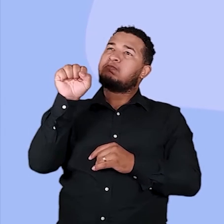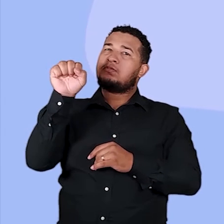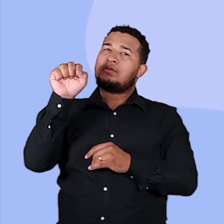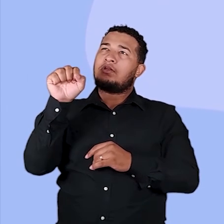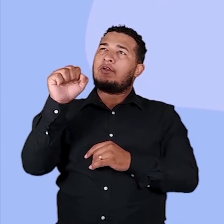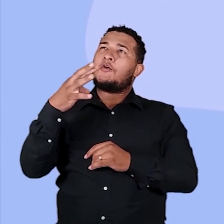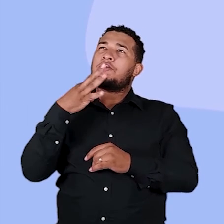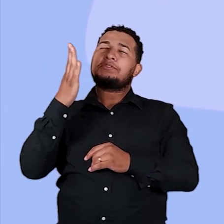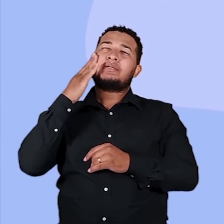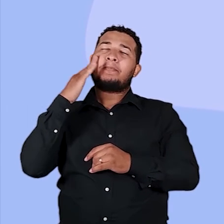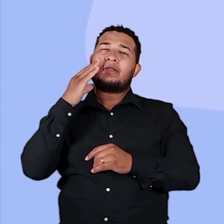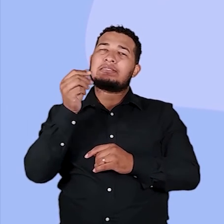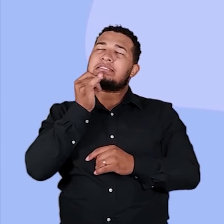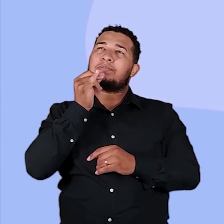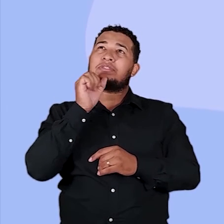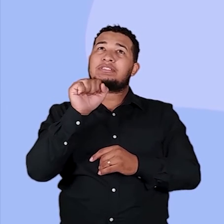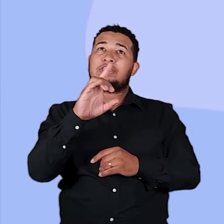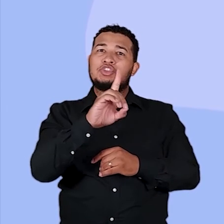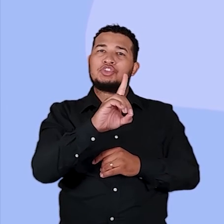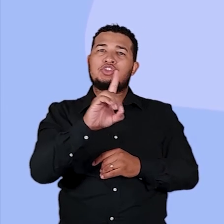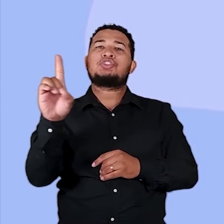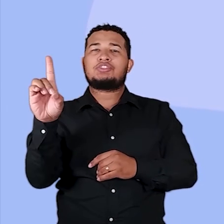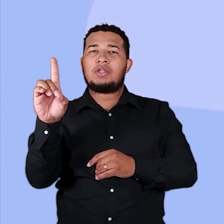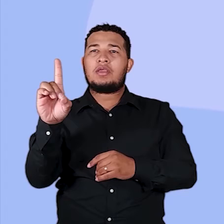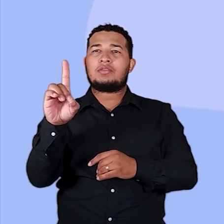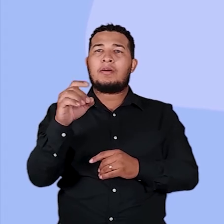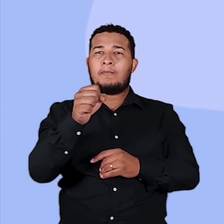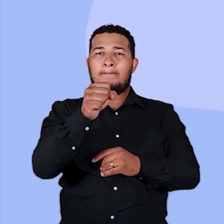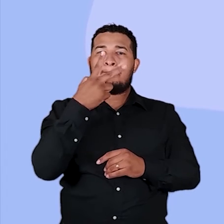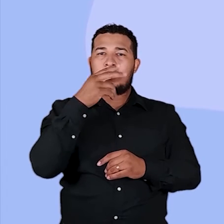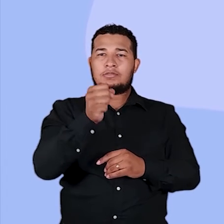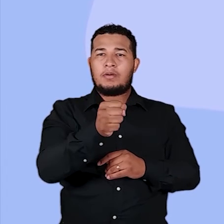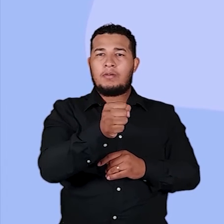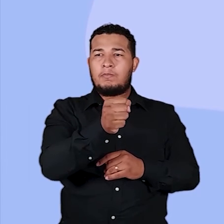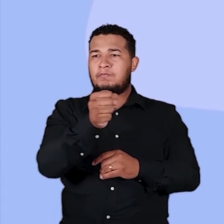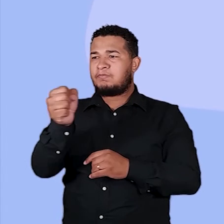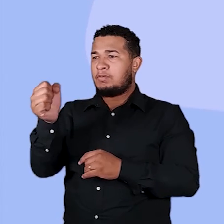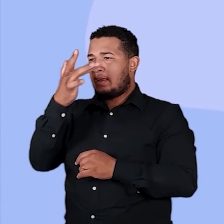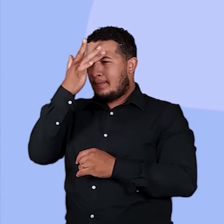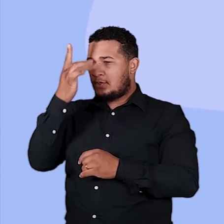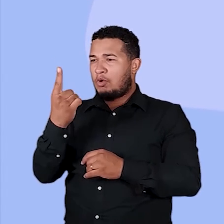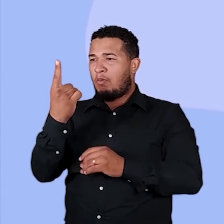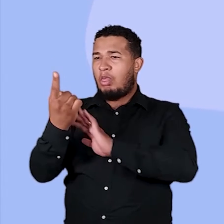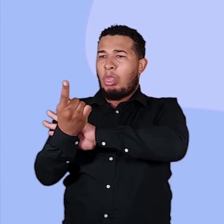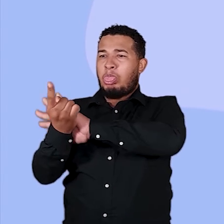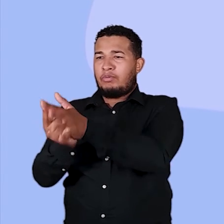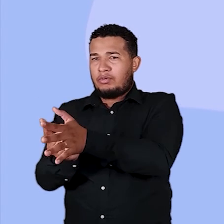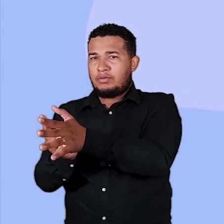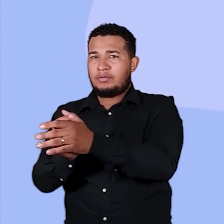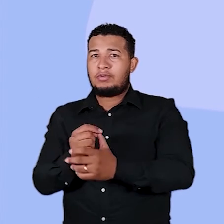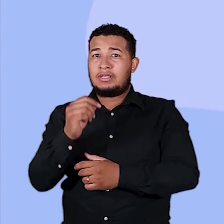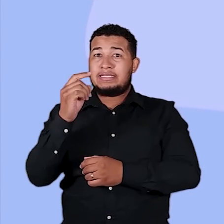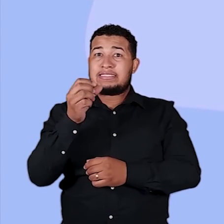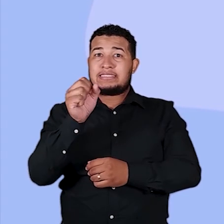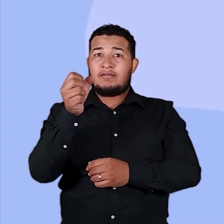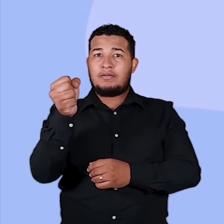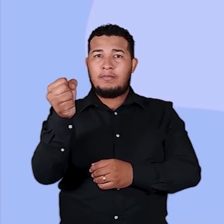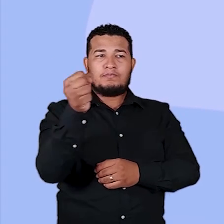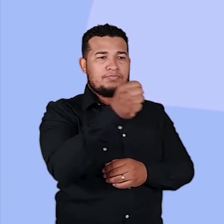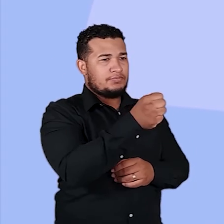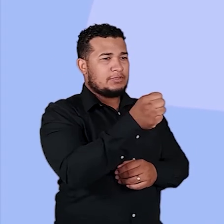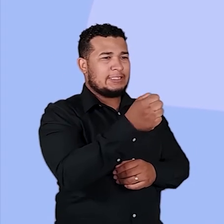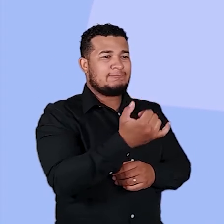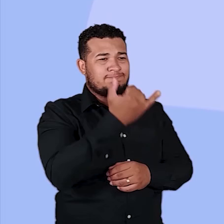Virando à direita, esse bonde passaria em cima de uma pessoa. Para o outro lado, ele passaria por cima